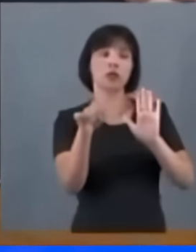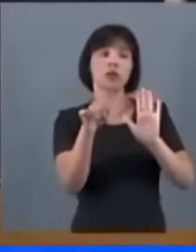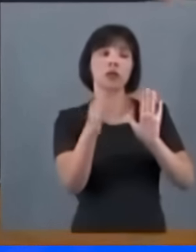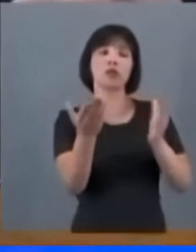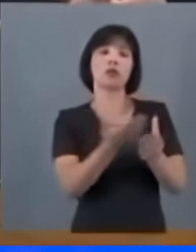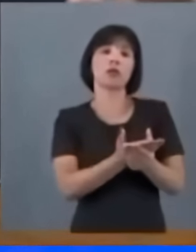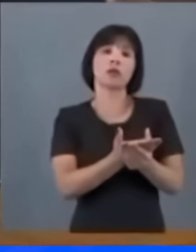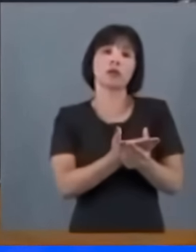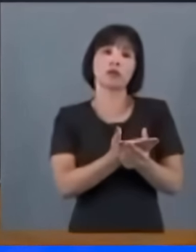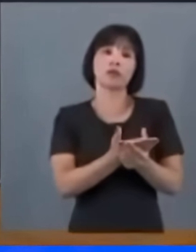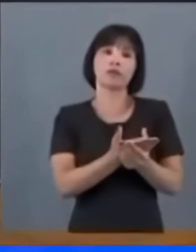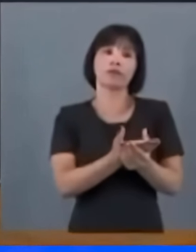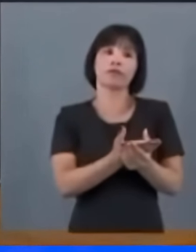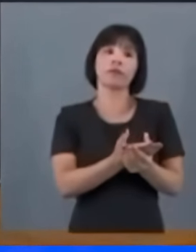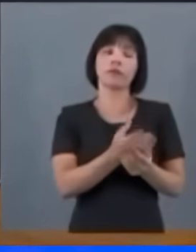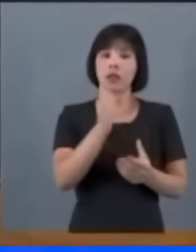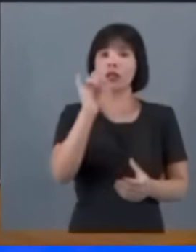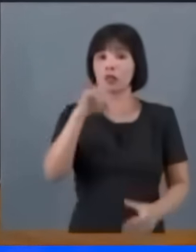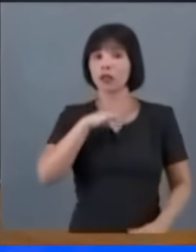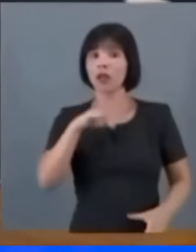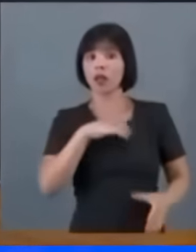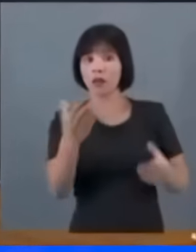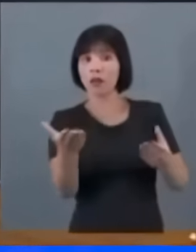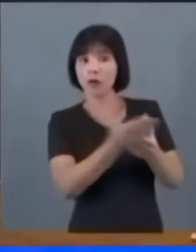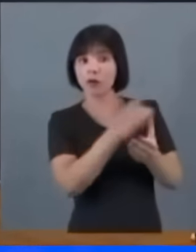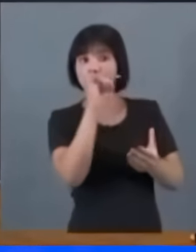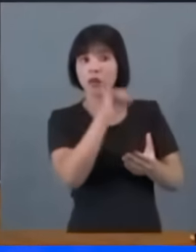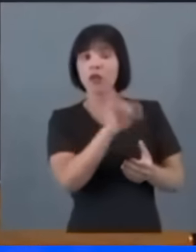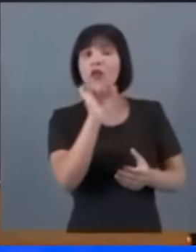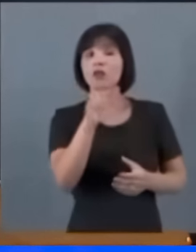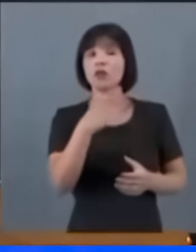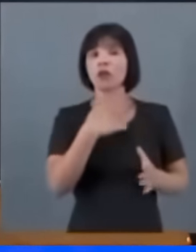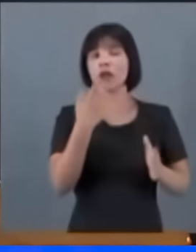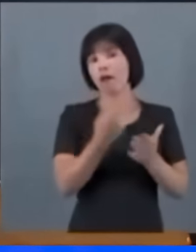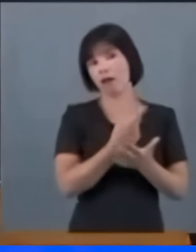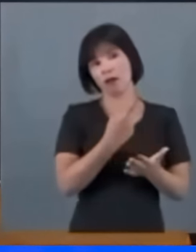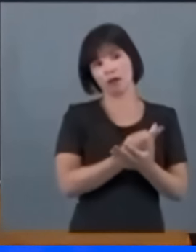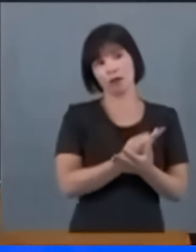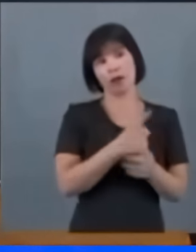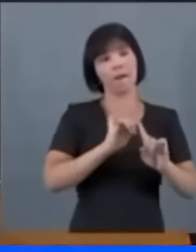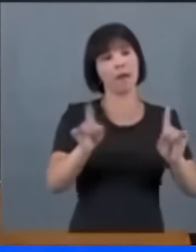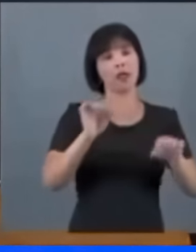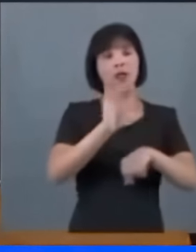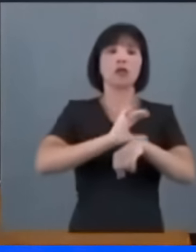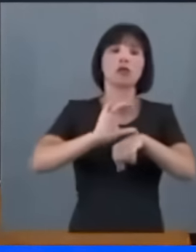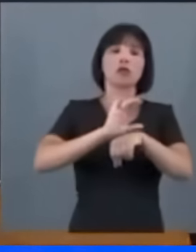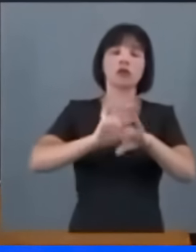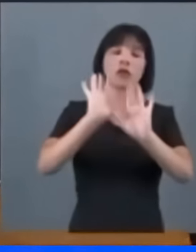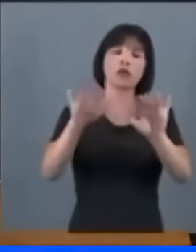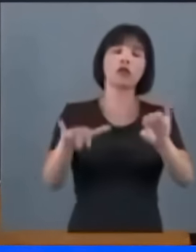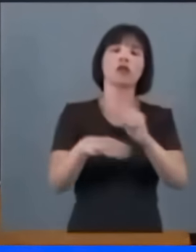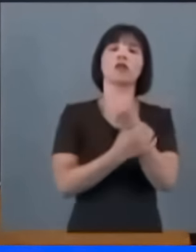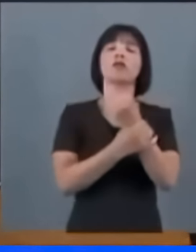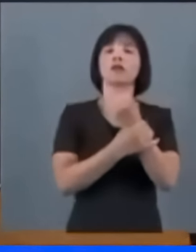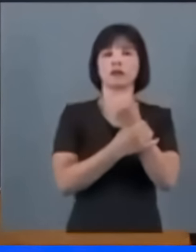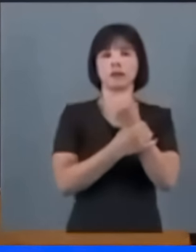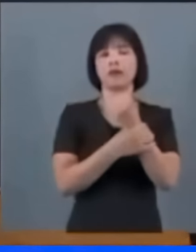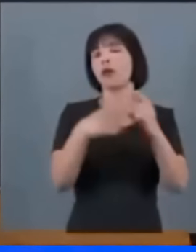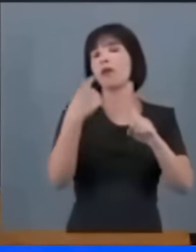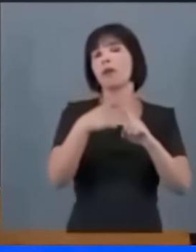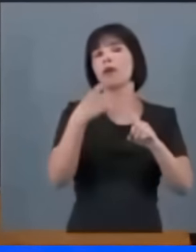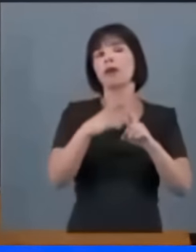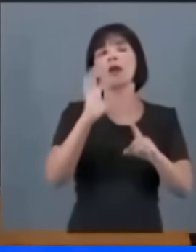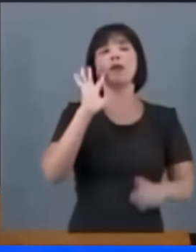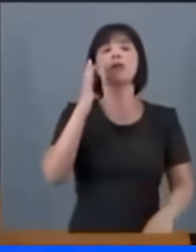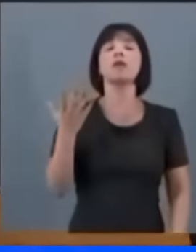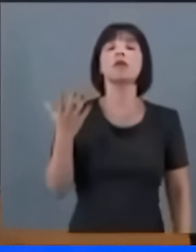fato, aqui ou lá você tem processos instaurados que me parecem indevidos. E a Constituição já assegura. E por que isso não